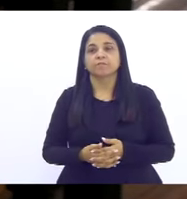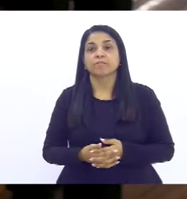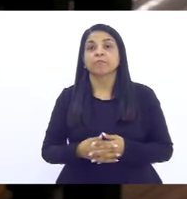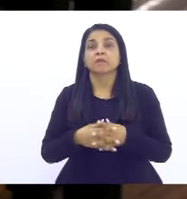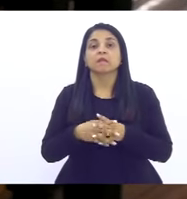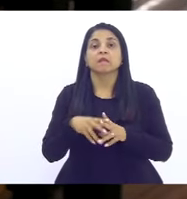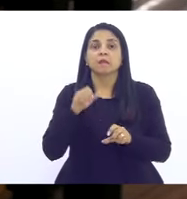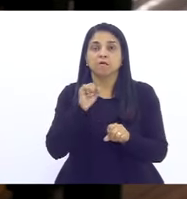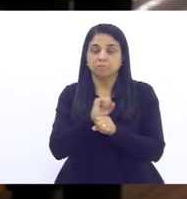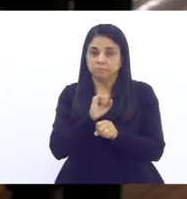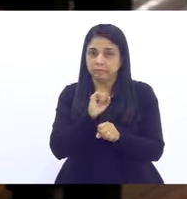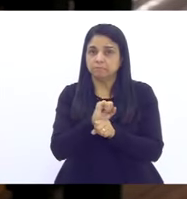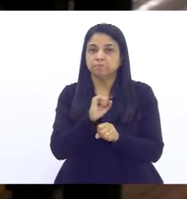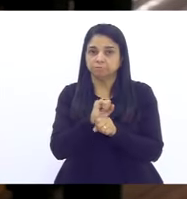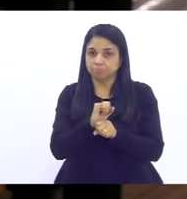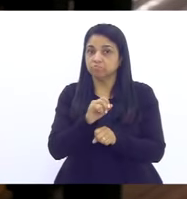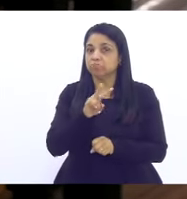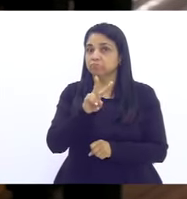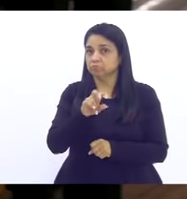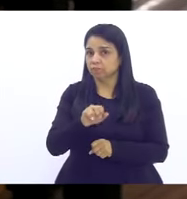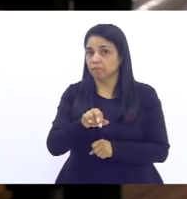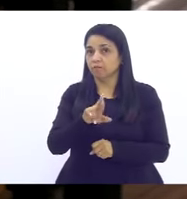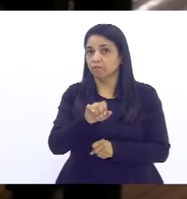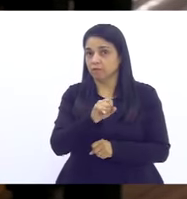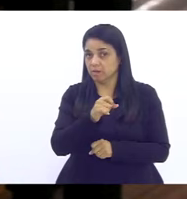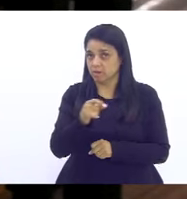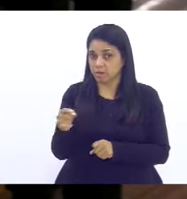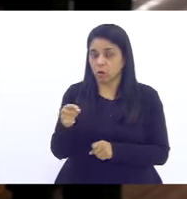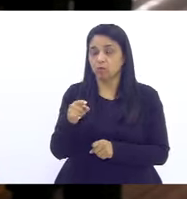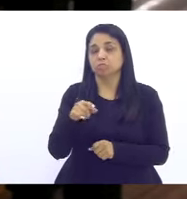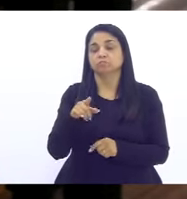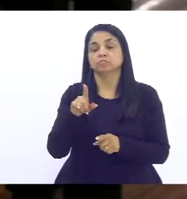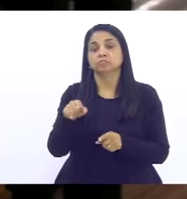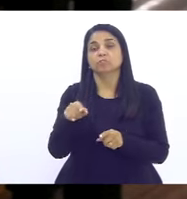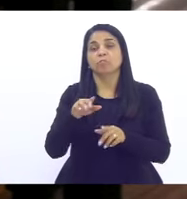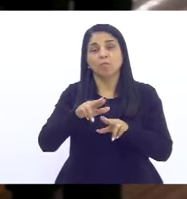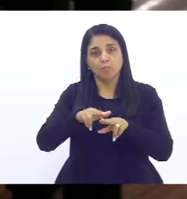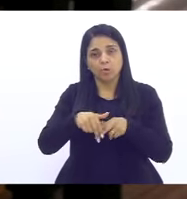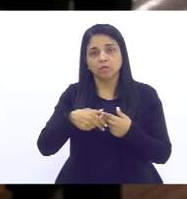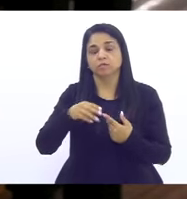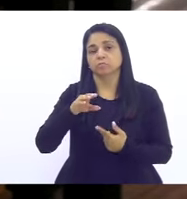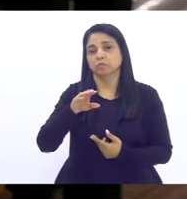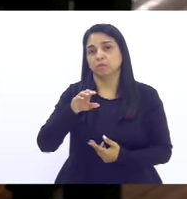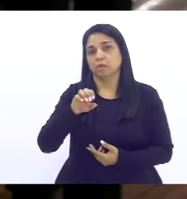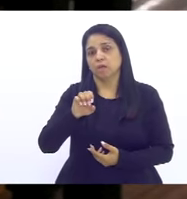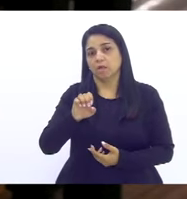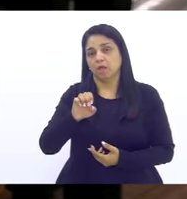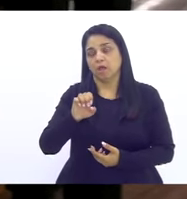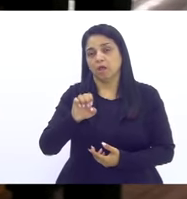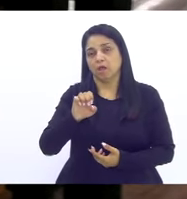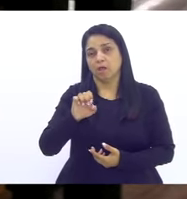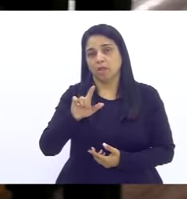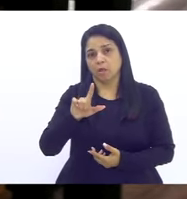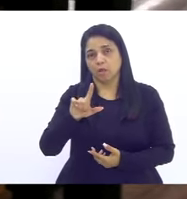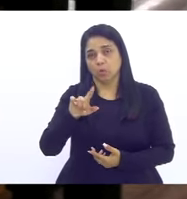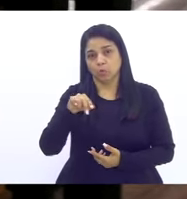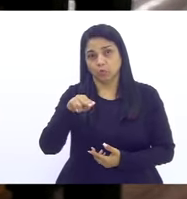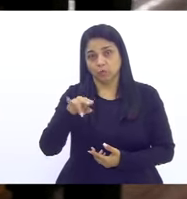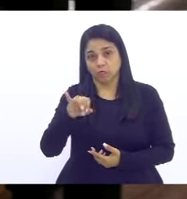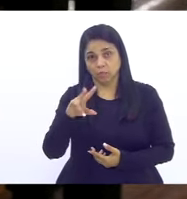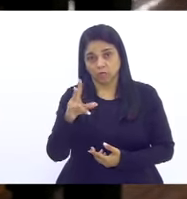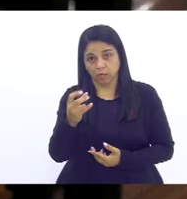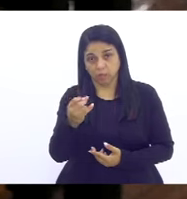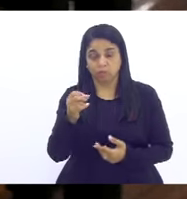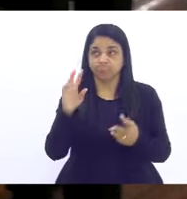sim, teremos sim um verão em função do El Niño, em função de toda a questão climática que a gente